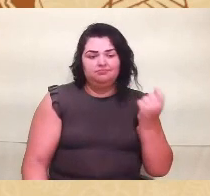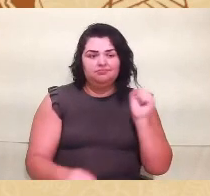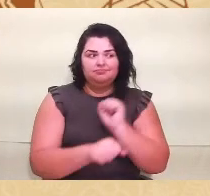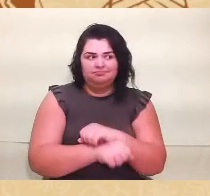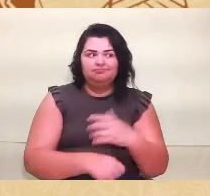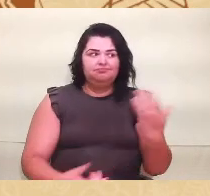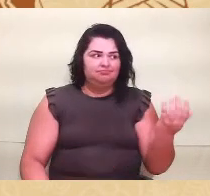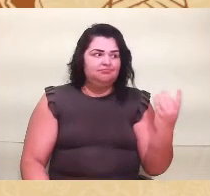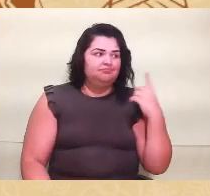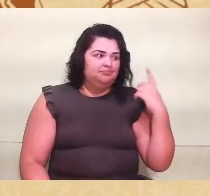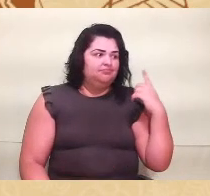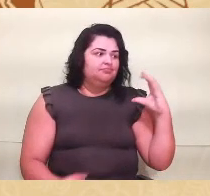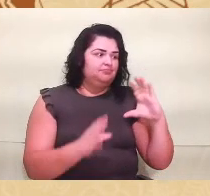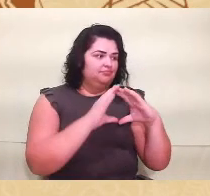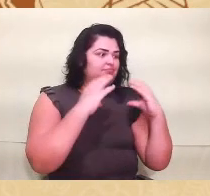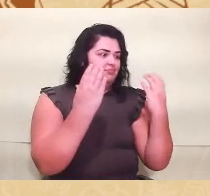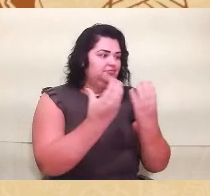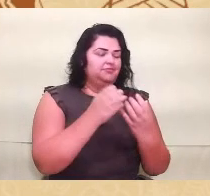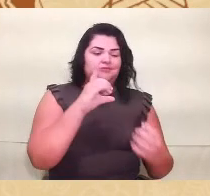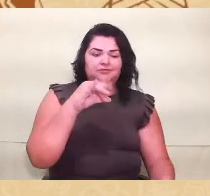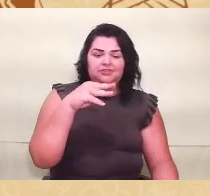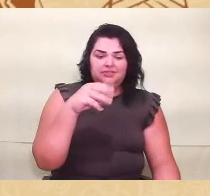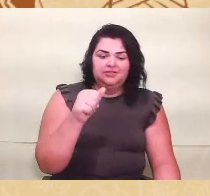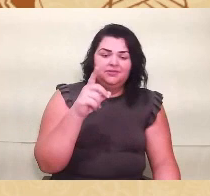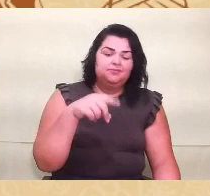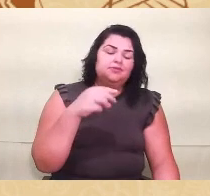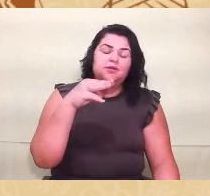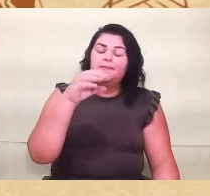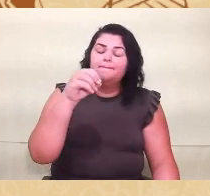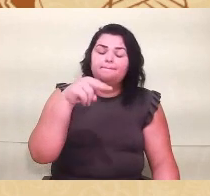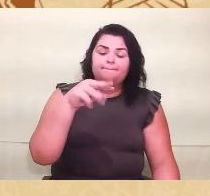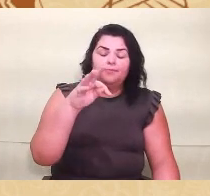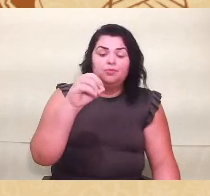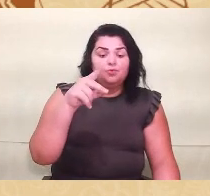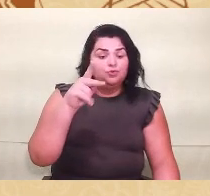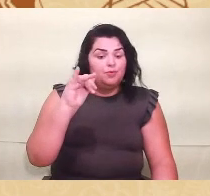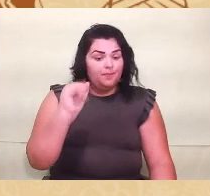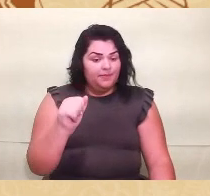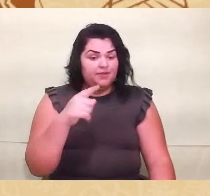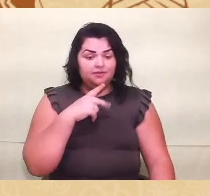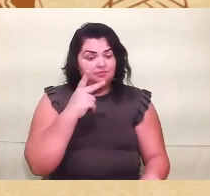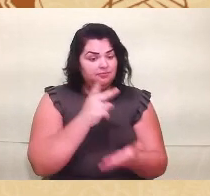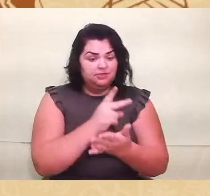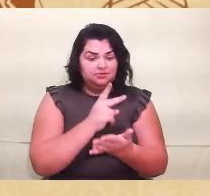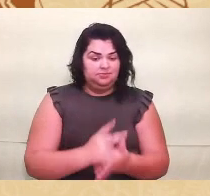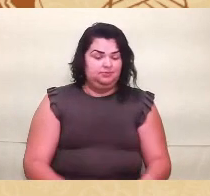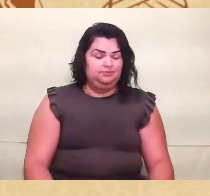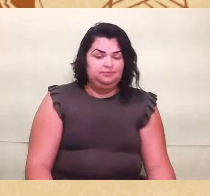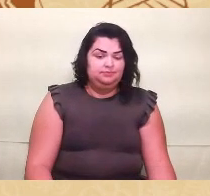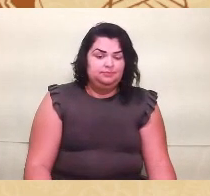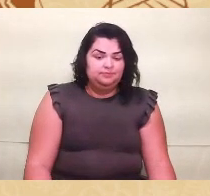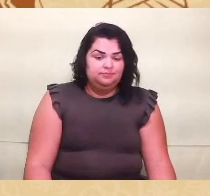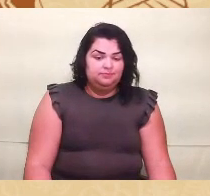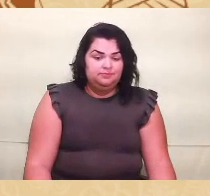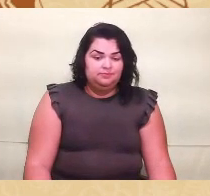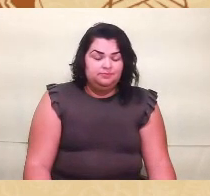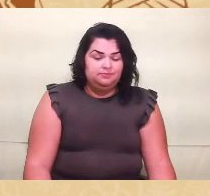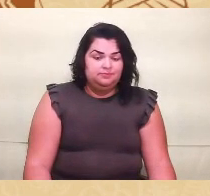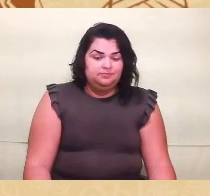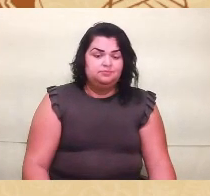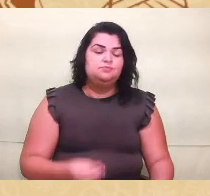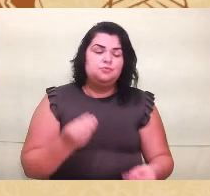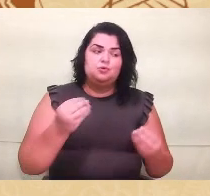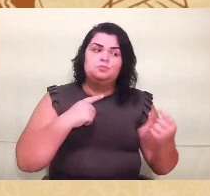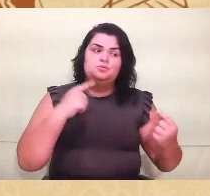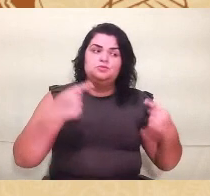A conferência do clima, para mim, isso sim é uma utopia, que alguém acredite naquilo, né? Como que você discute